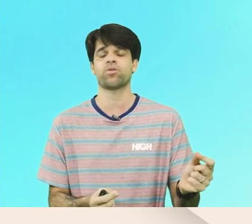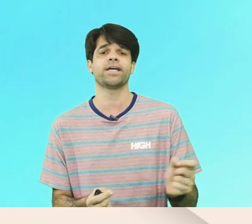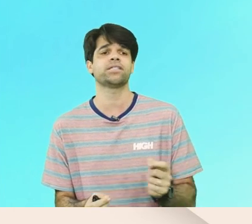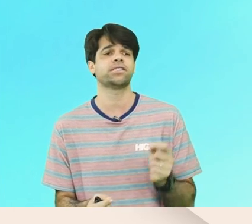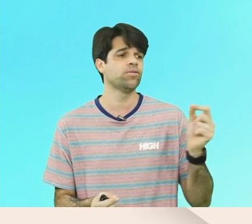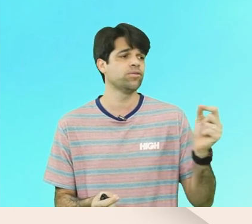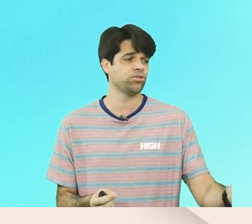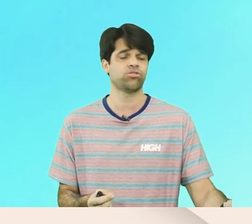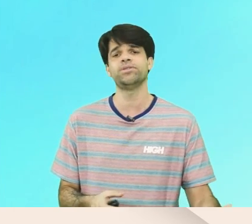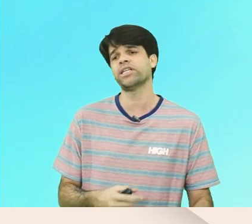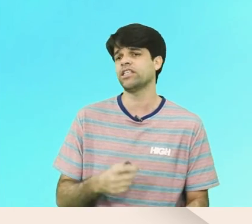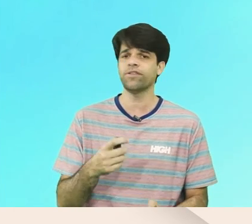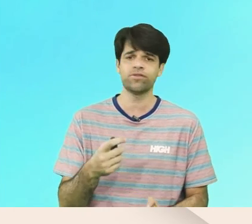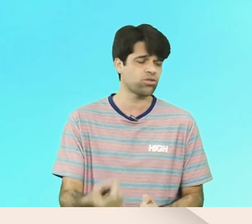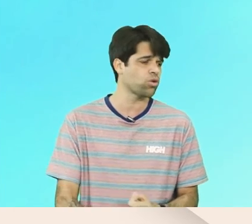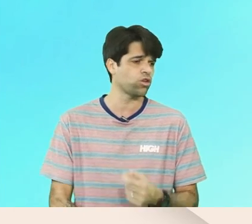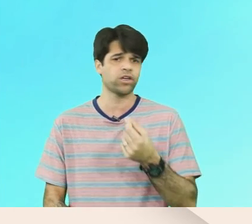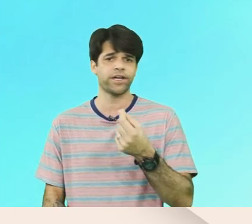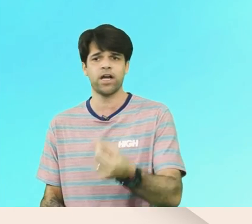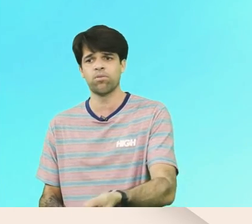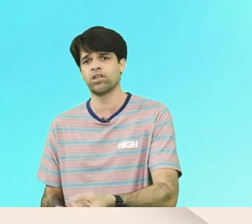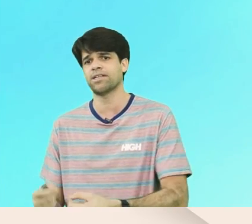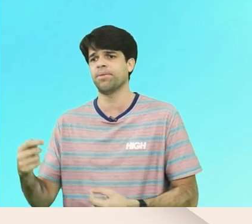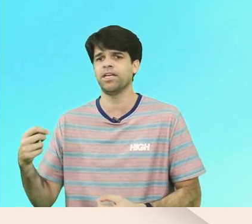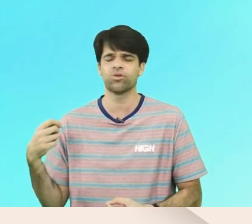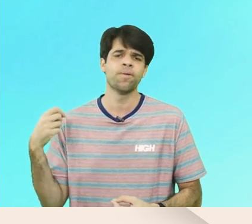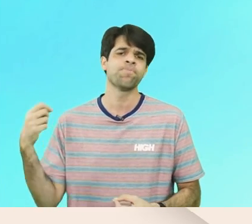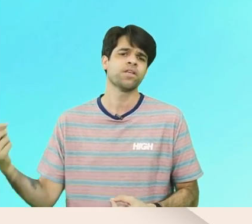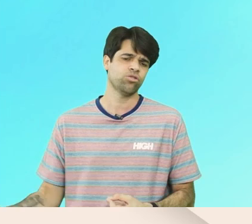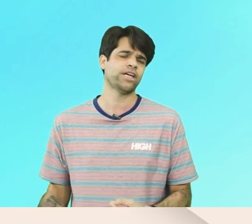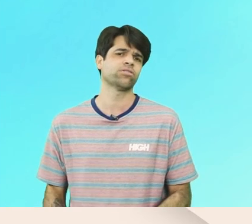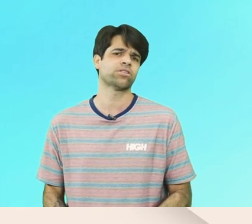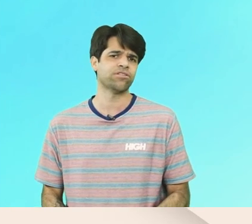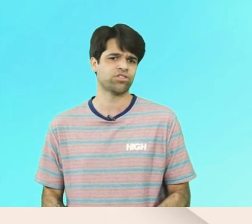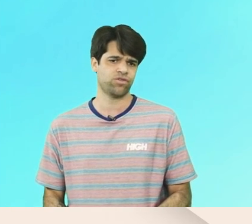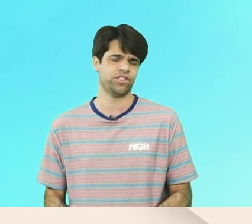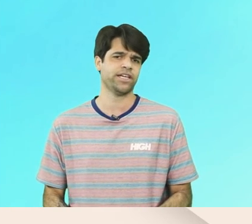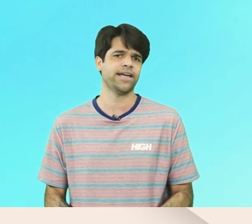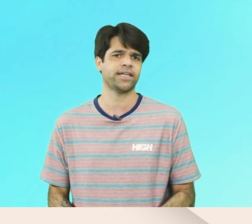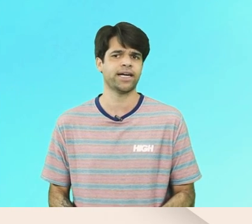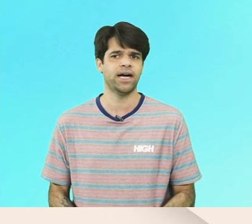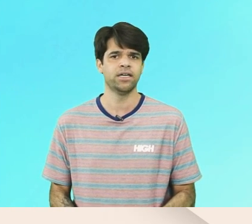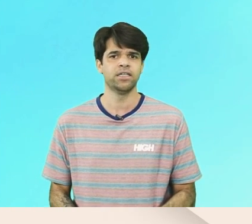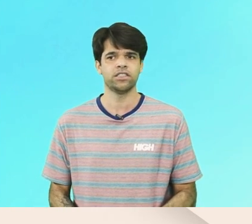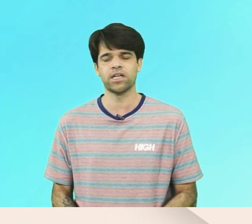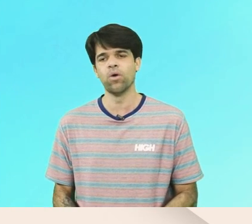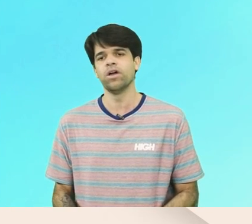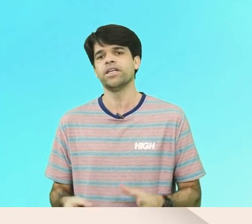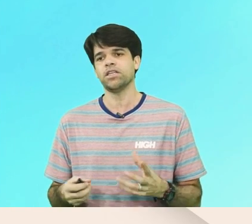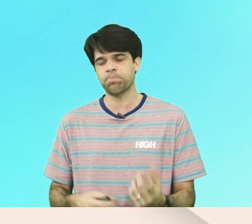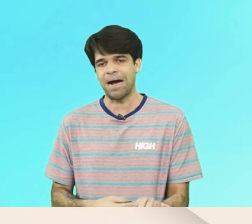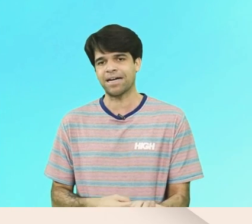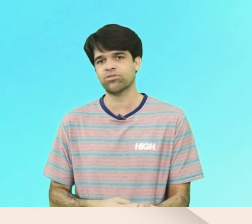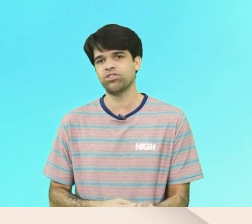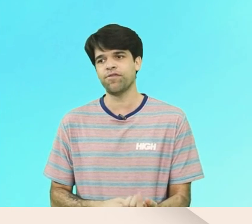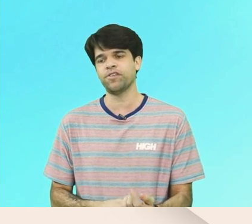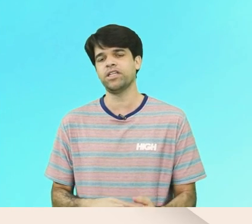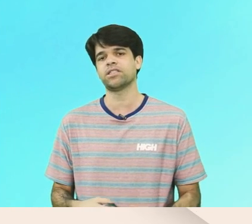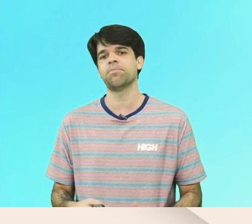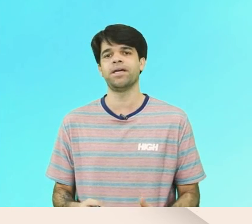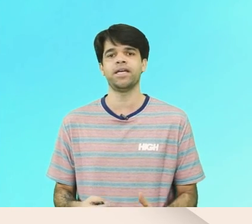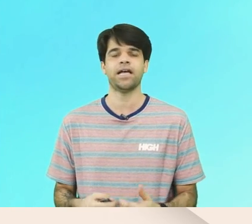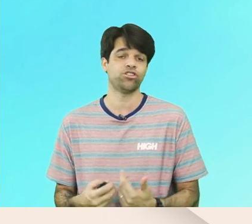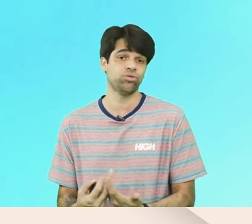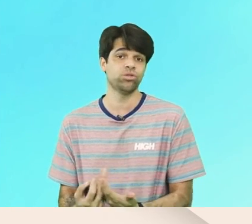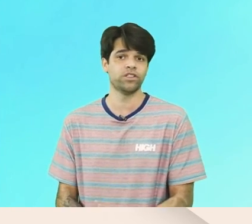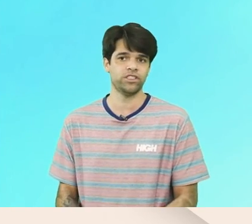pode fazer essa conexão entre os objetivos, o teu cronograma, o orçamento e os resultados que você quer entregar. Então, impactos